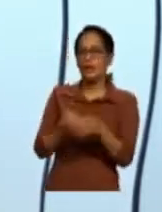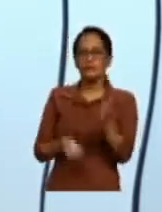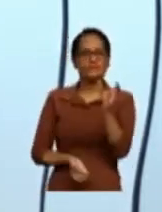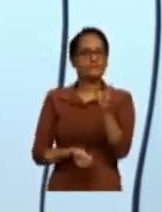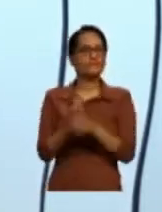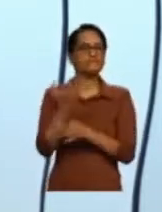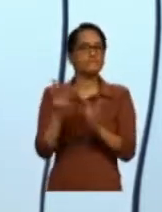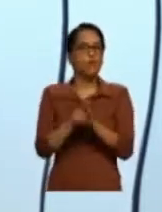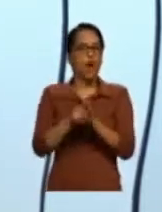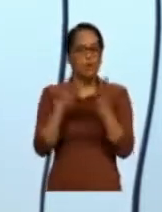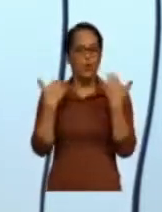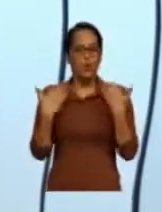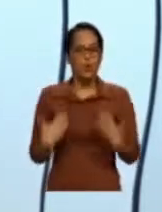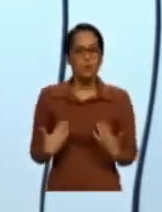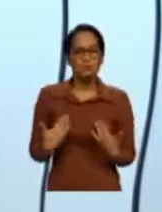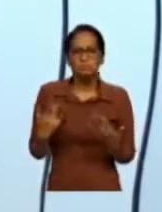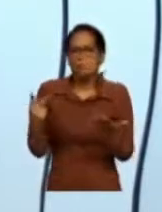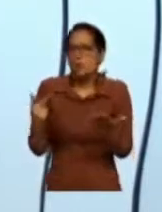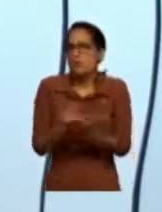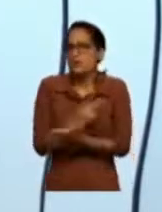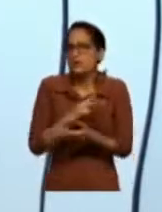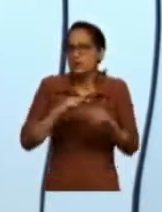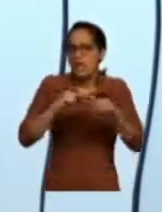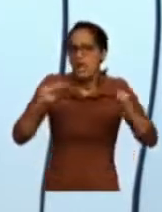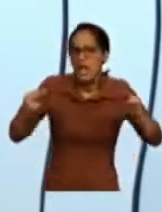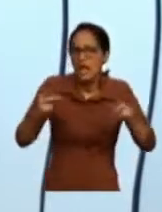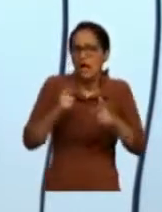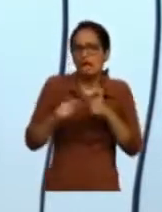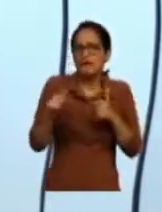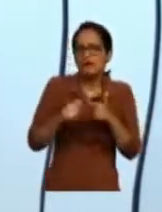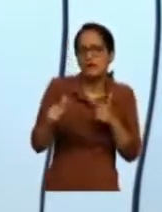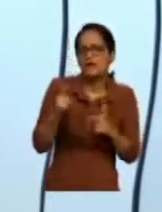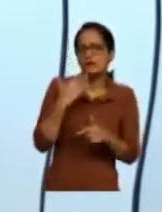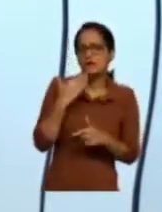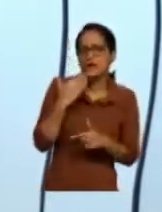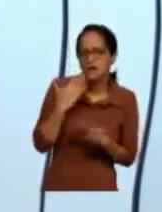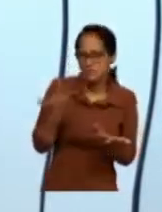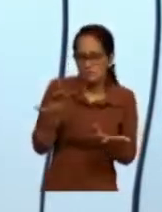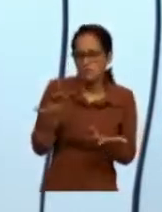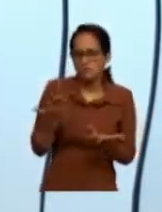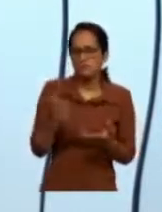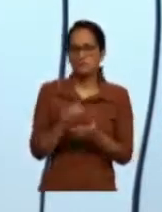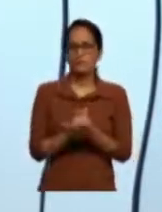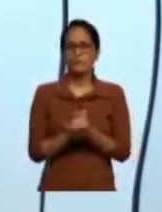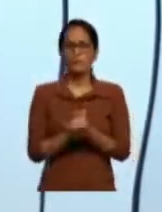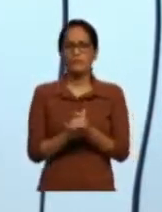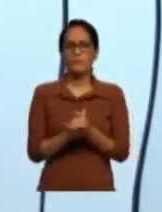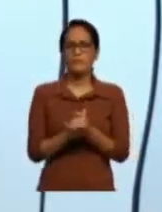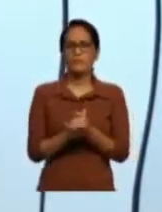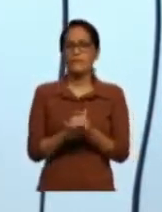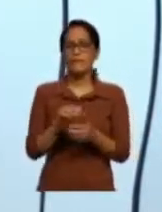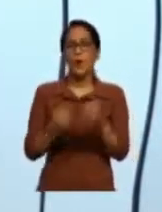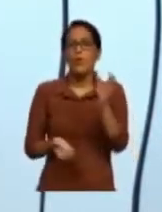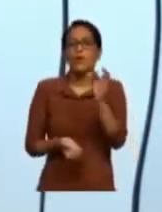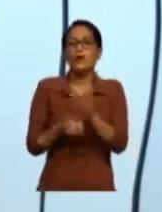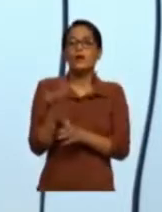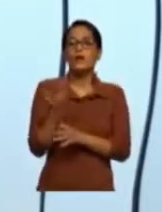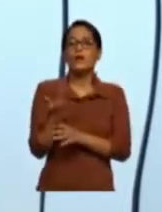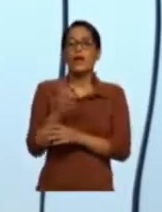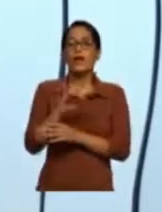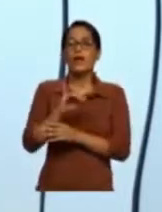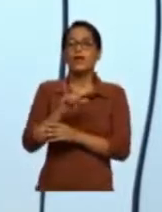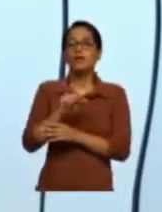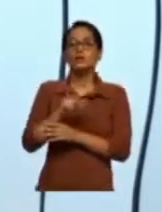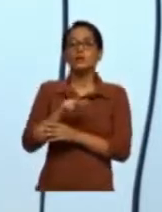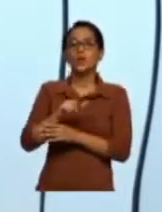insulina, por algum distúrbio genético ou por alguma questão, se ela não produziu insulina, ela